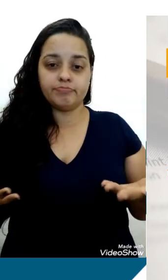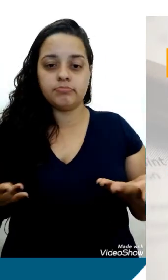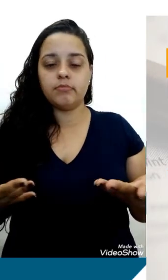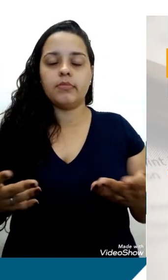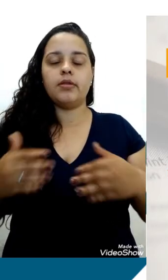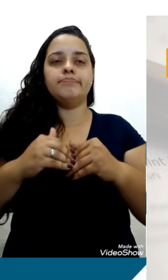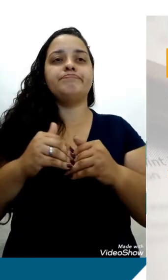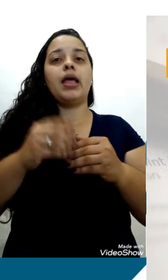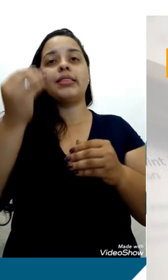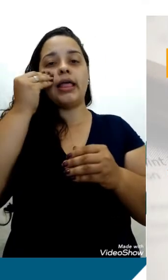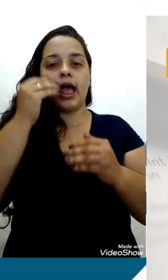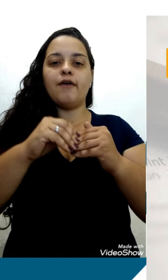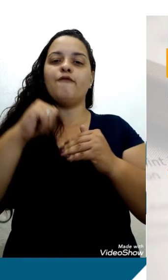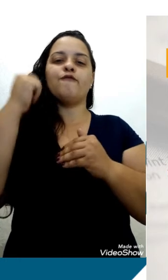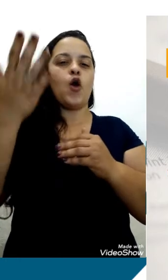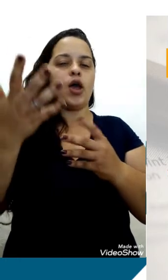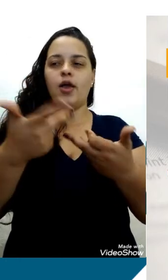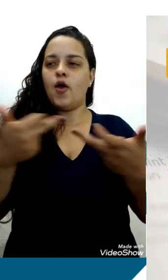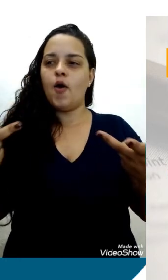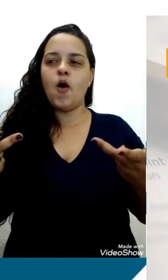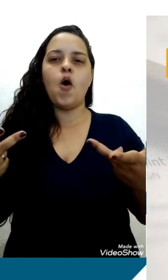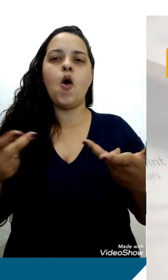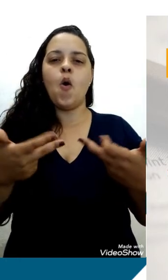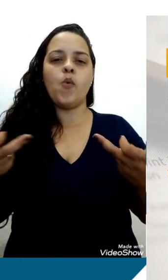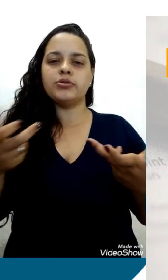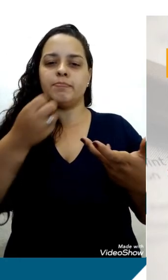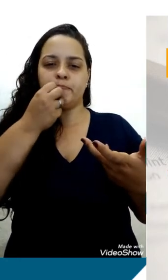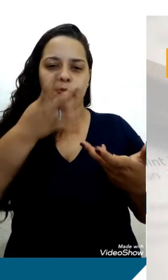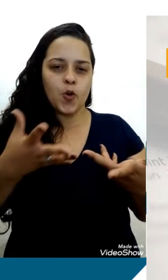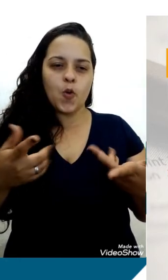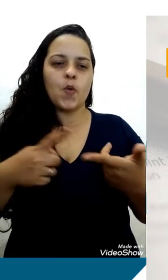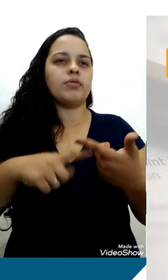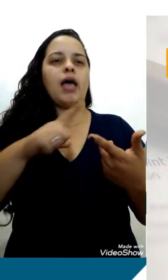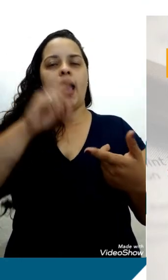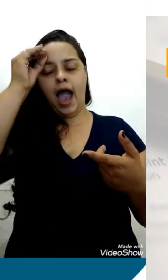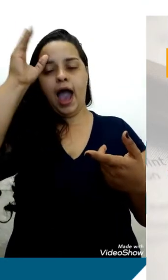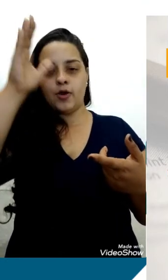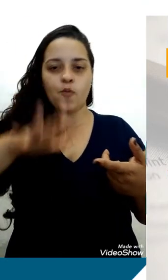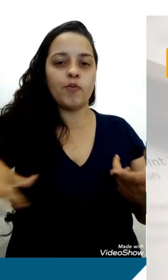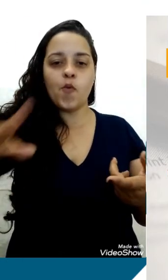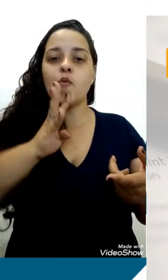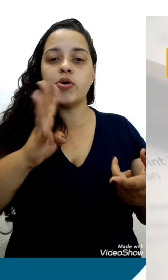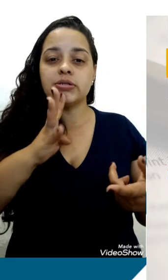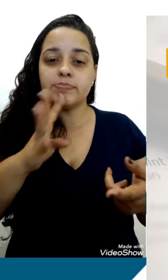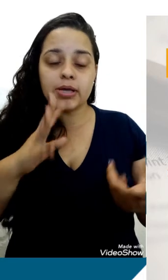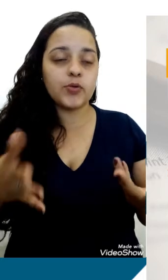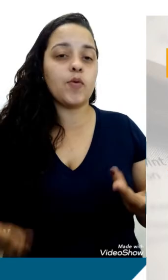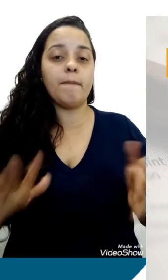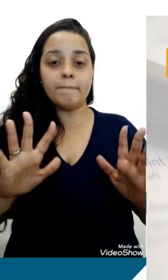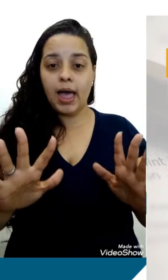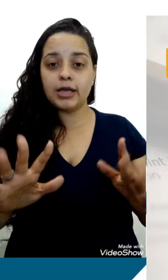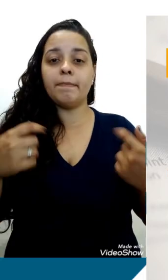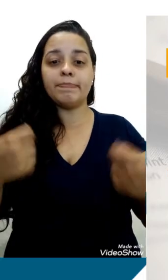textos motivadores. Ele tem que ser legitimado por alguma área do conhecimento. Mas, se ele não for utilizado de uma forma produtiva